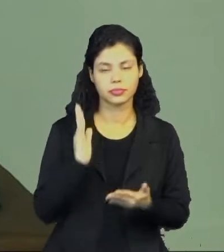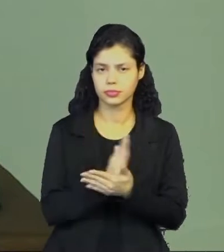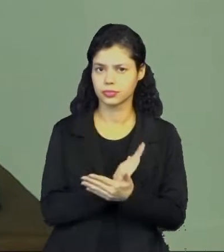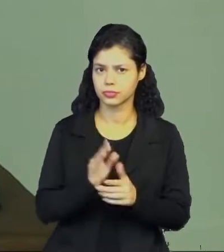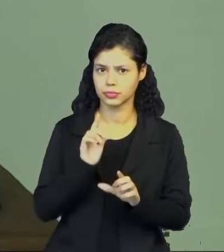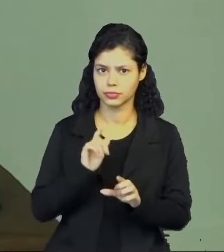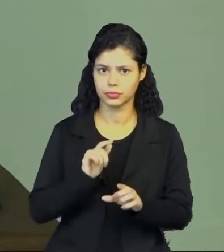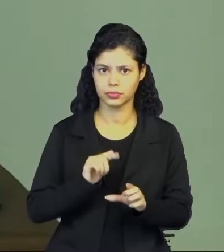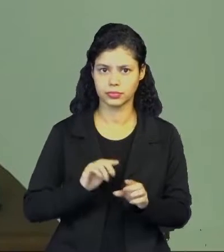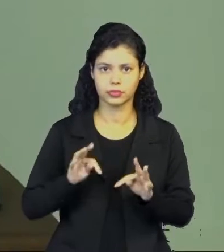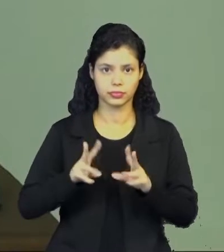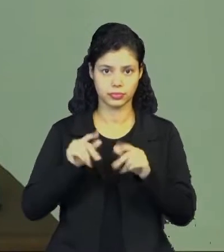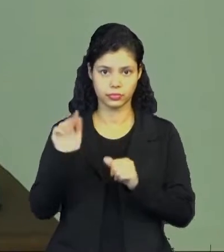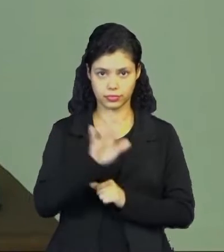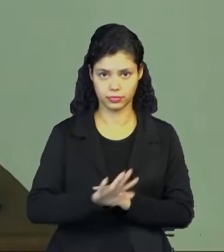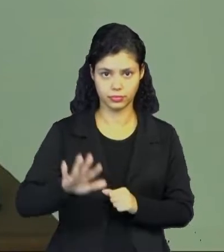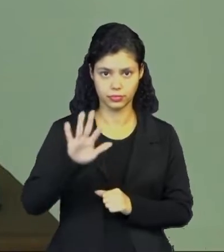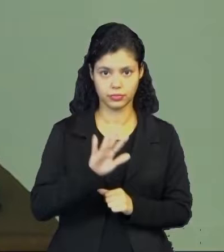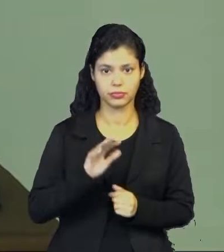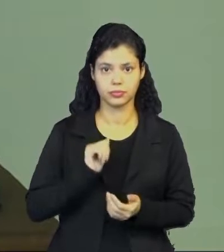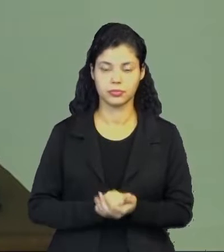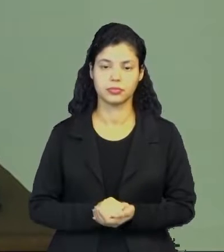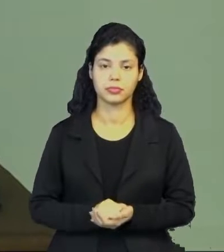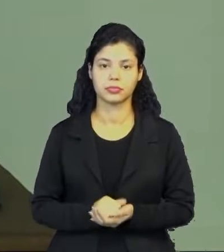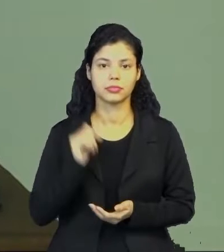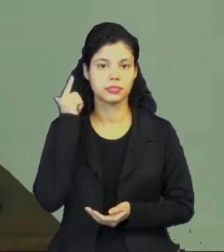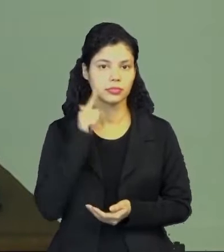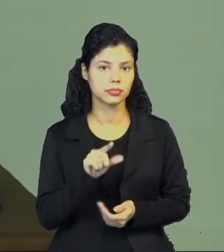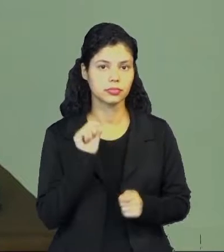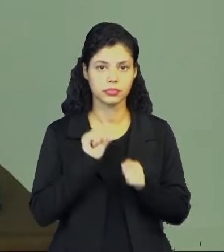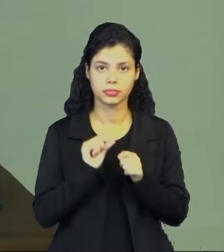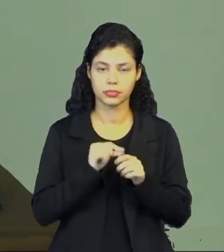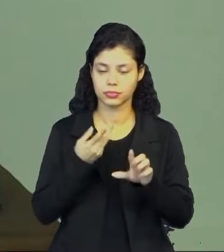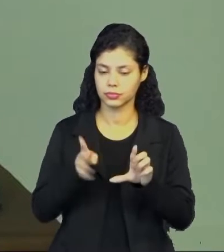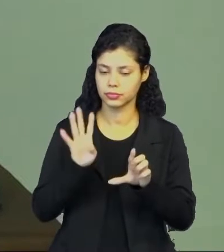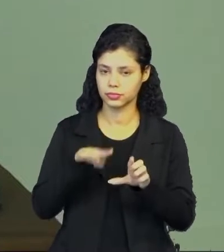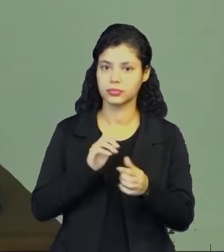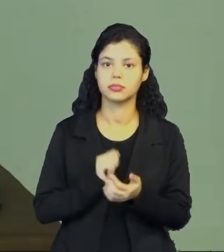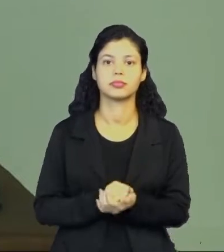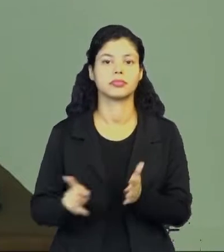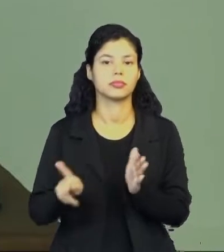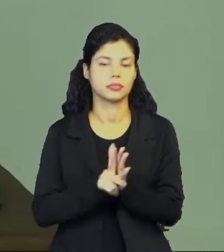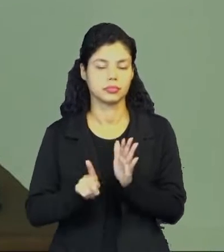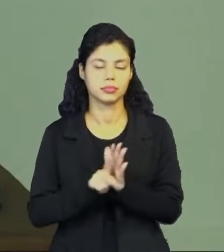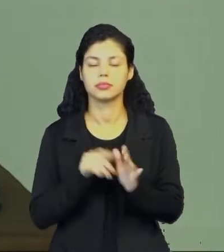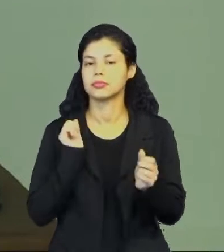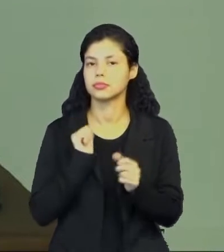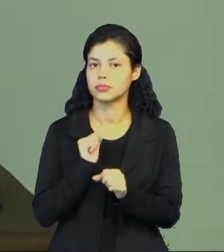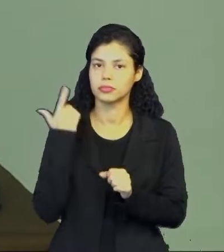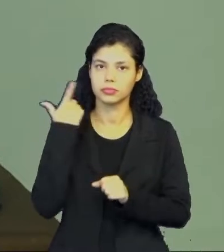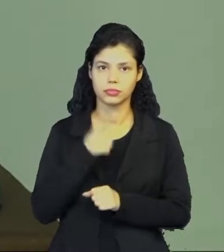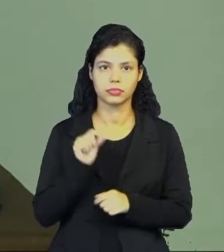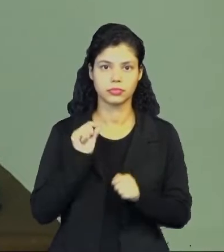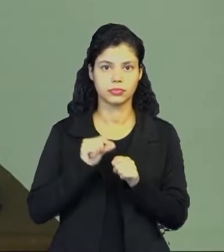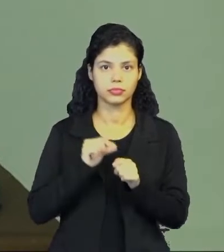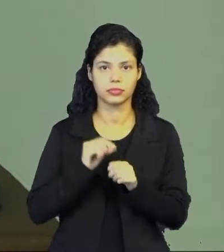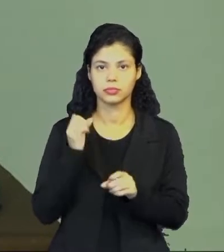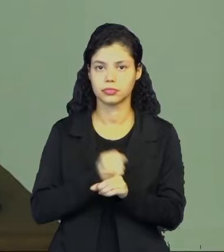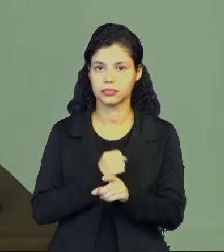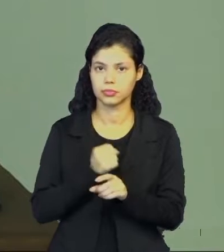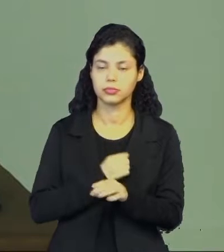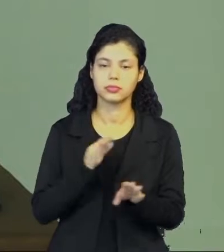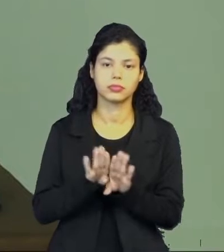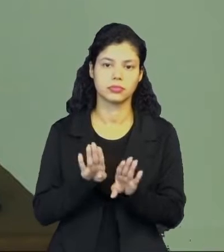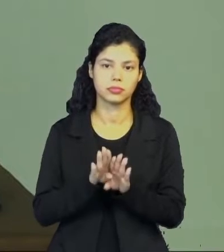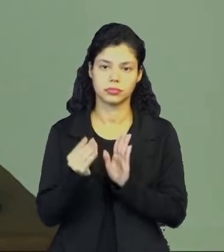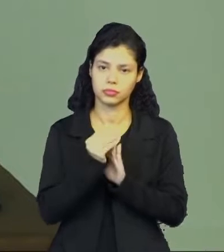gráficos, todos os gráficos, aliás, a gente consegue fazer tabelas. E das tabelas a gente também constrói os gráficos, tá? Alguns dados